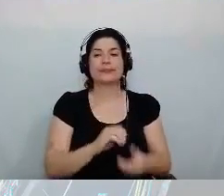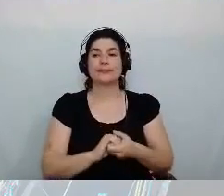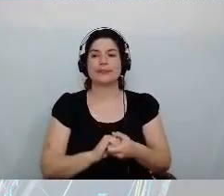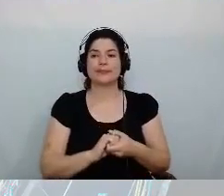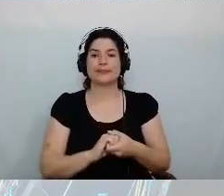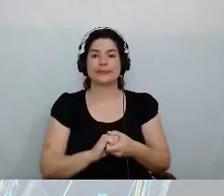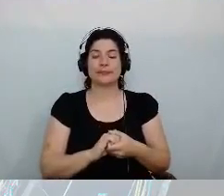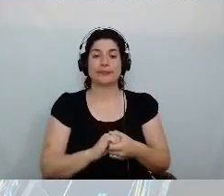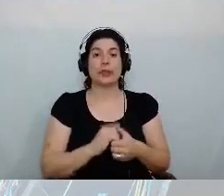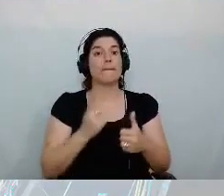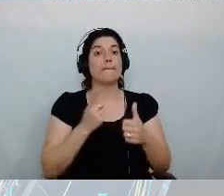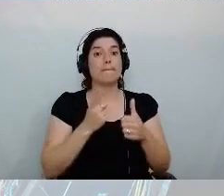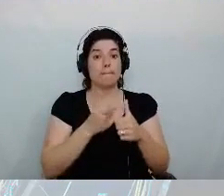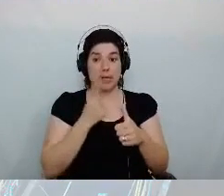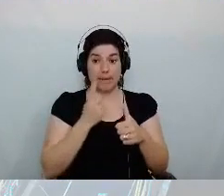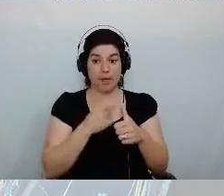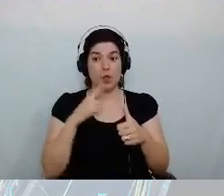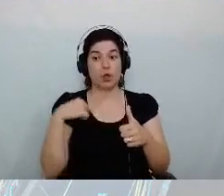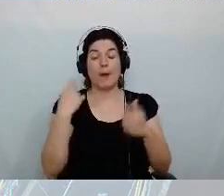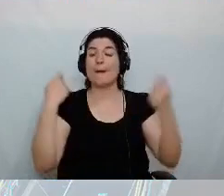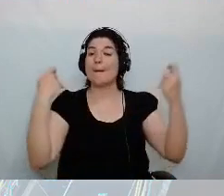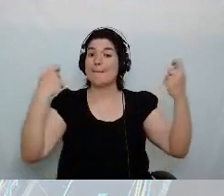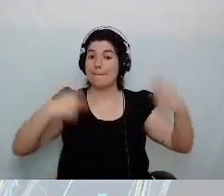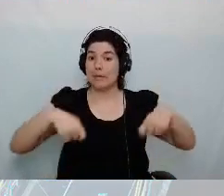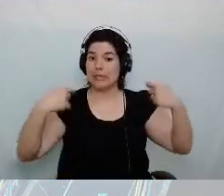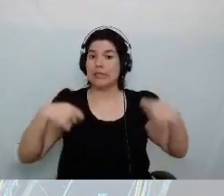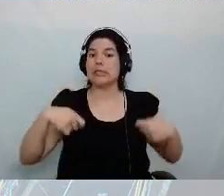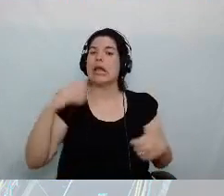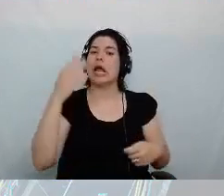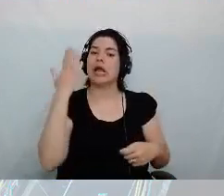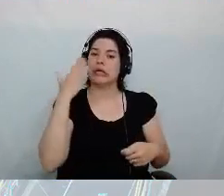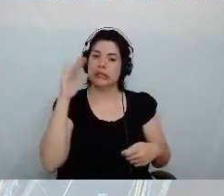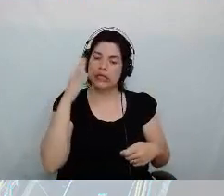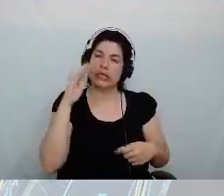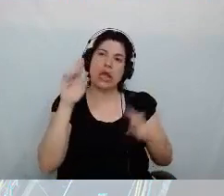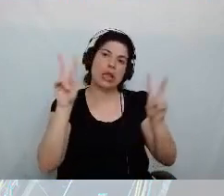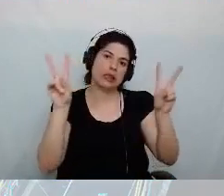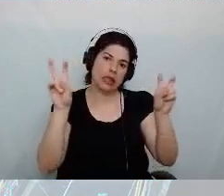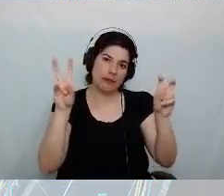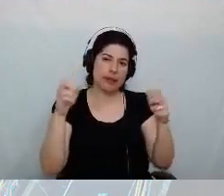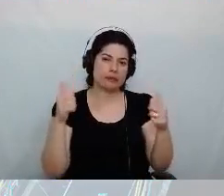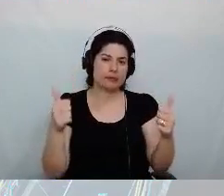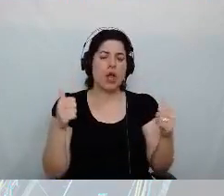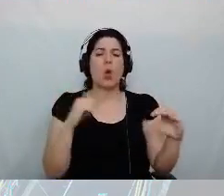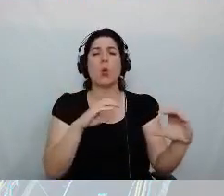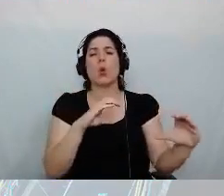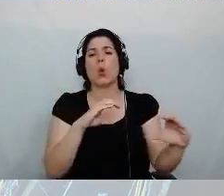Primeira coisa, a gente precisa equalizar o rolê. Tá bom? Comunicação